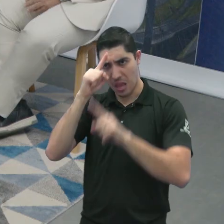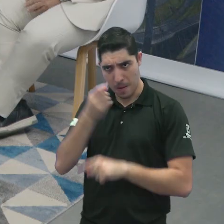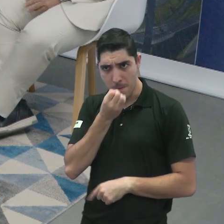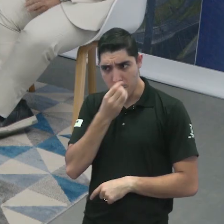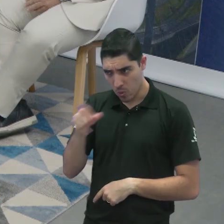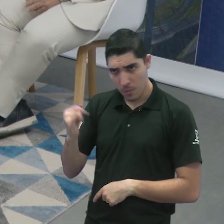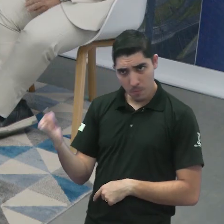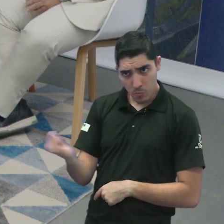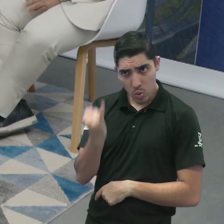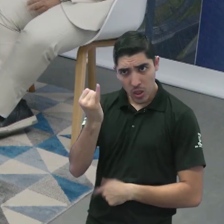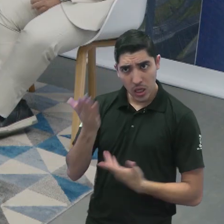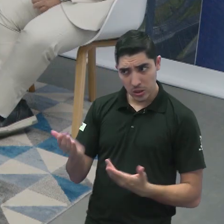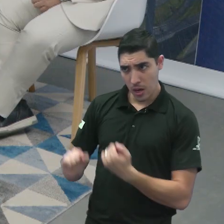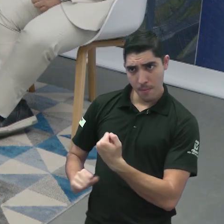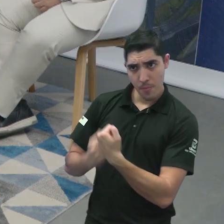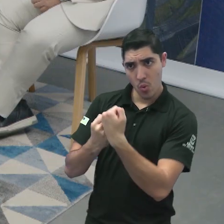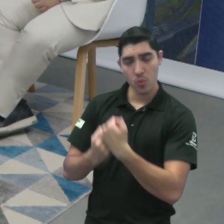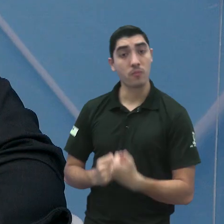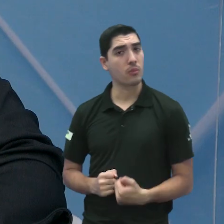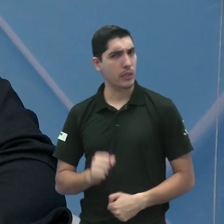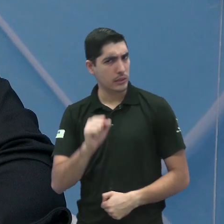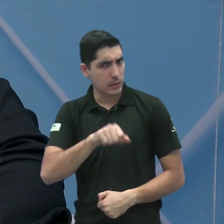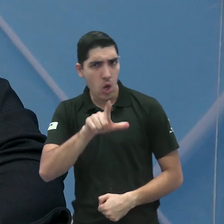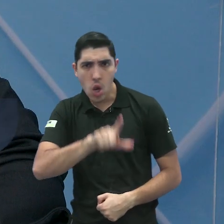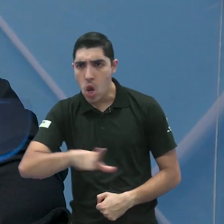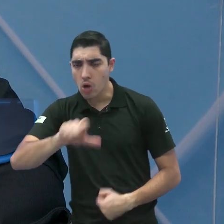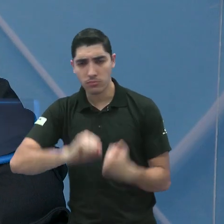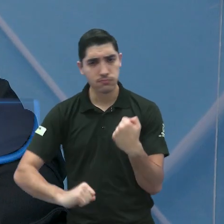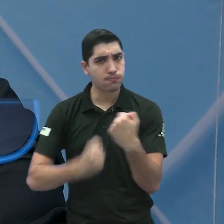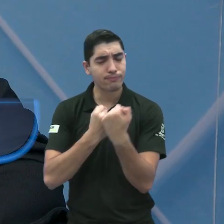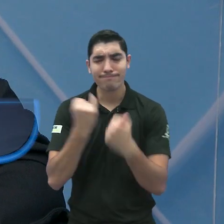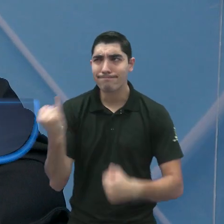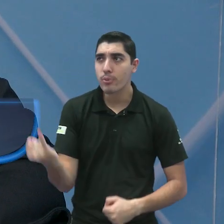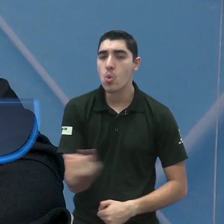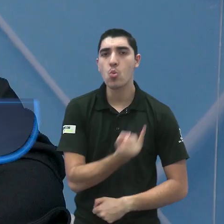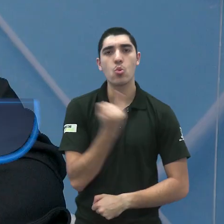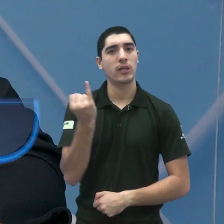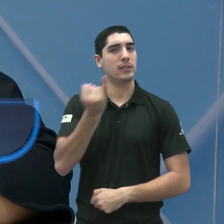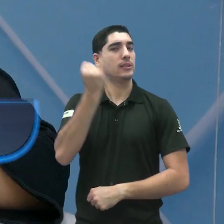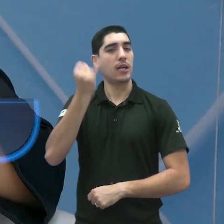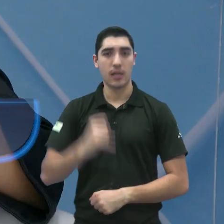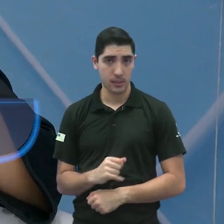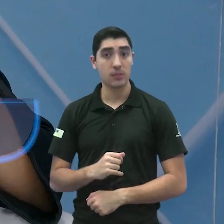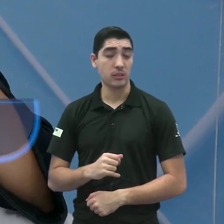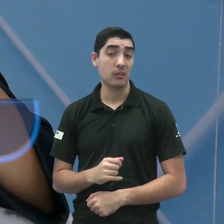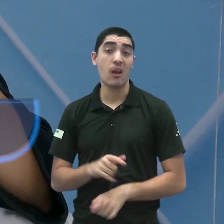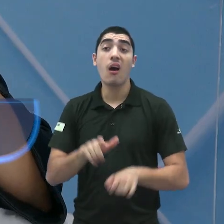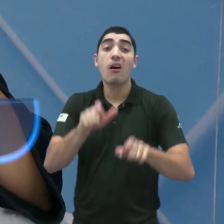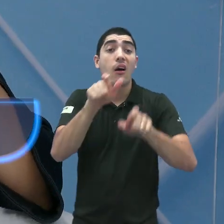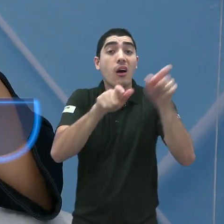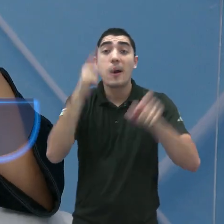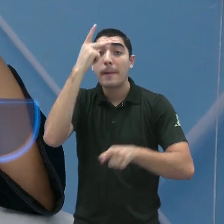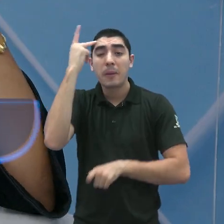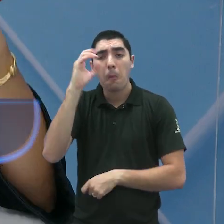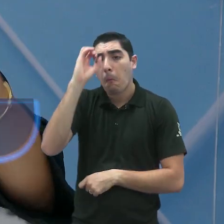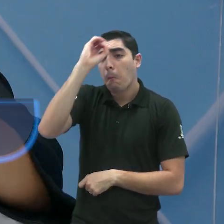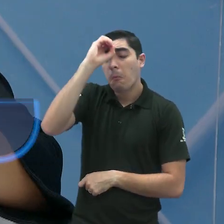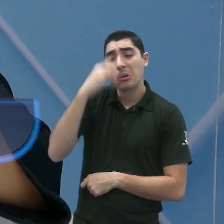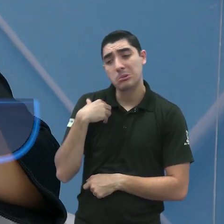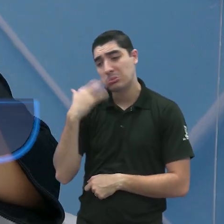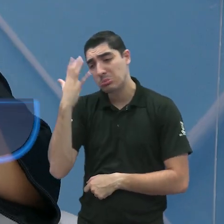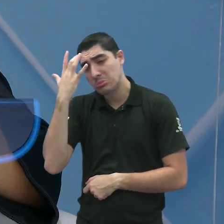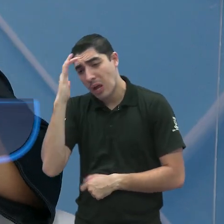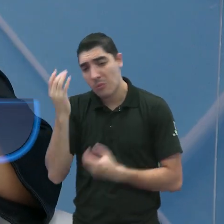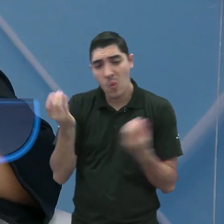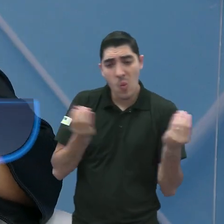diferença? Claro, fazem toda a diferença, principalmente para quem não sabe muito bem por onde começar,